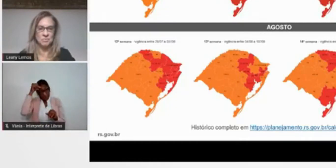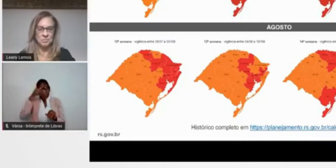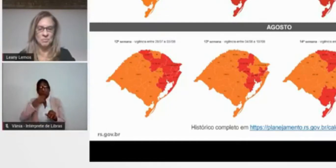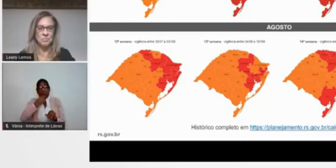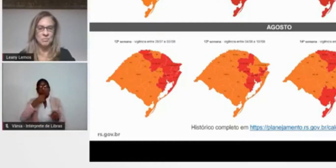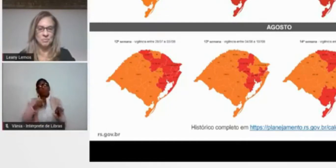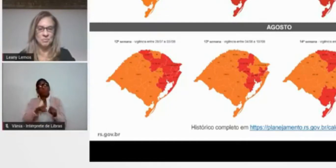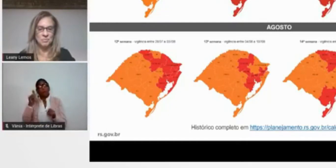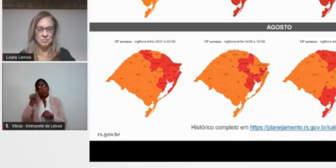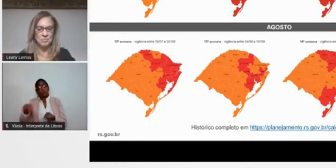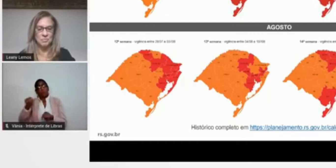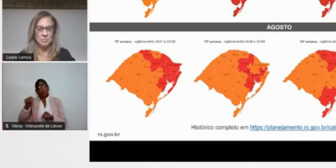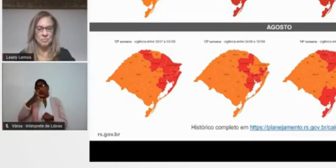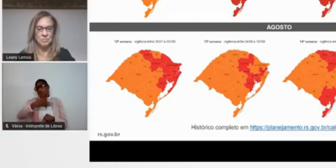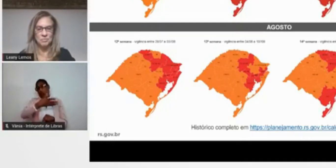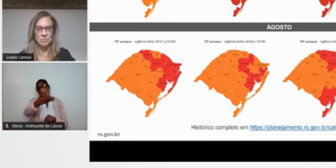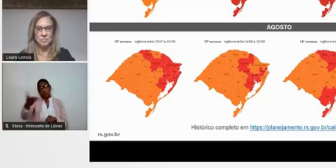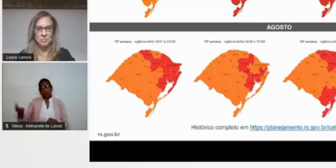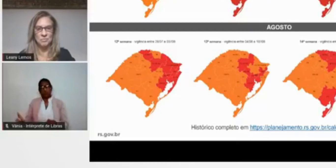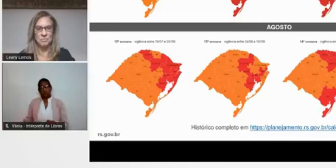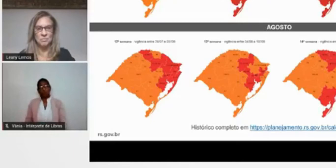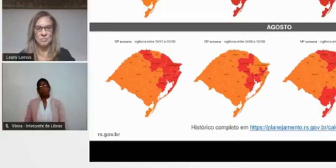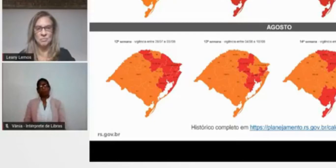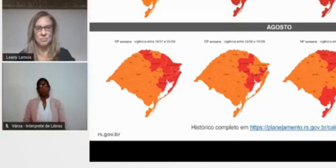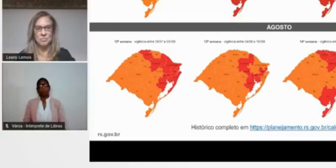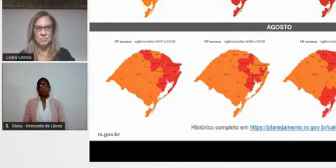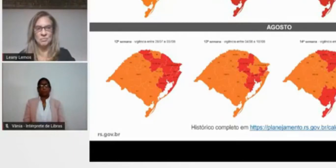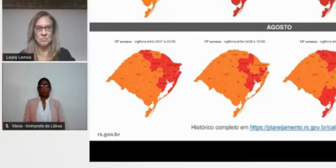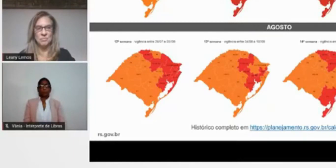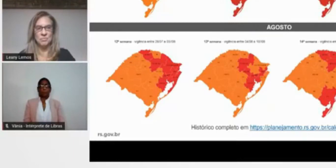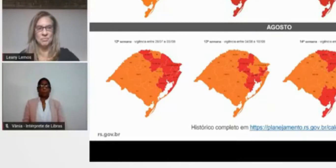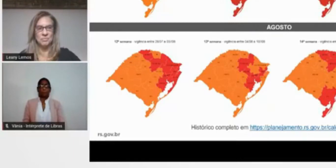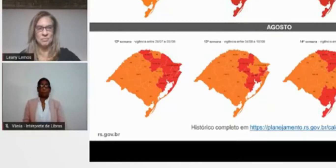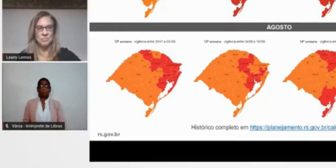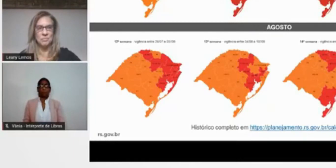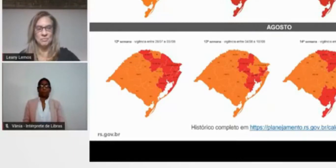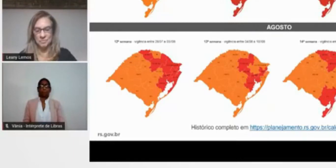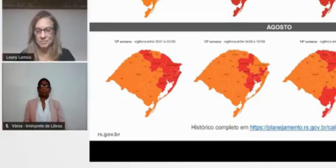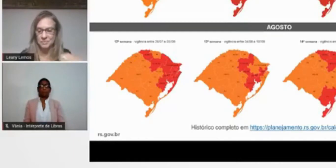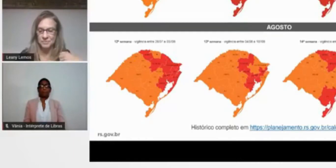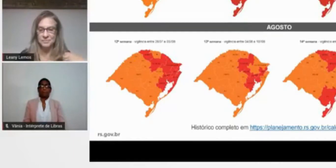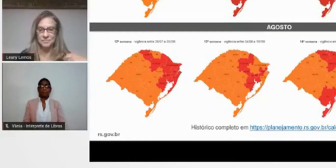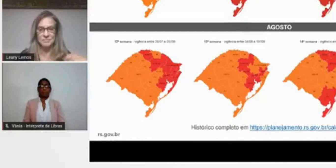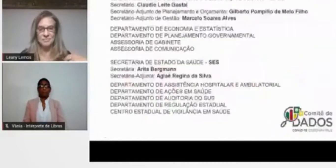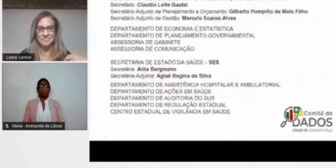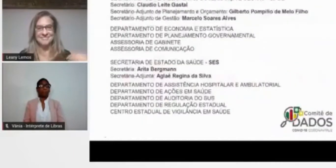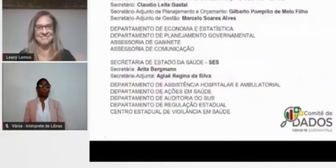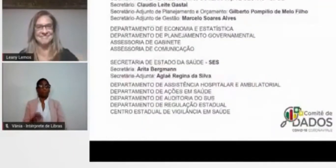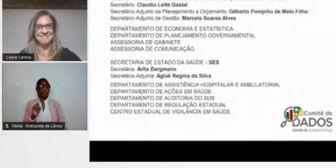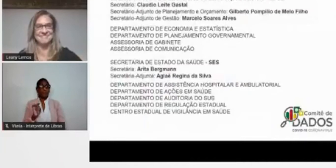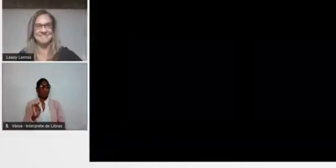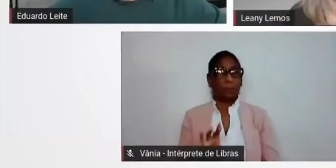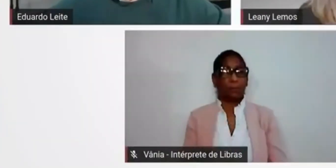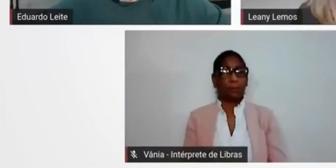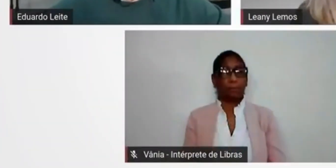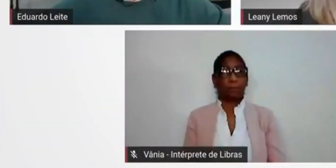à sociedade, à população dessas regiões sobre o nível de risco que elas estão enfrentando. Era isso.